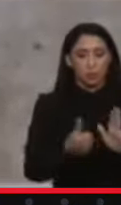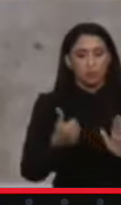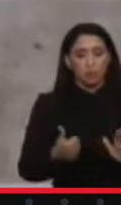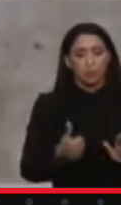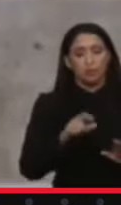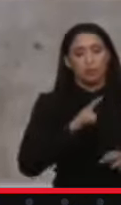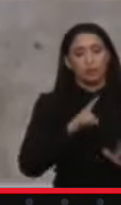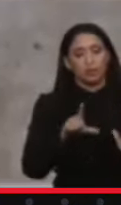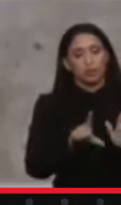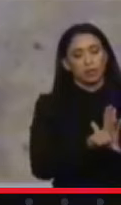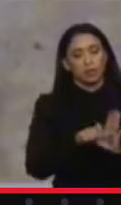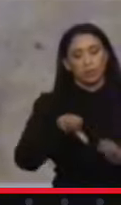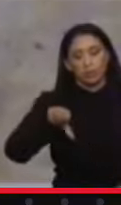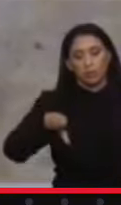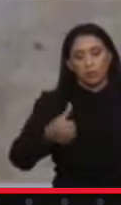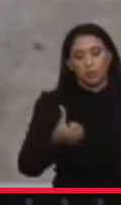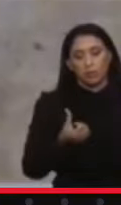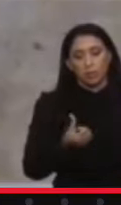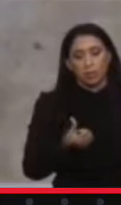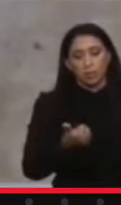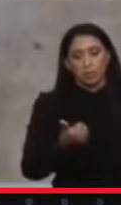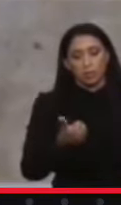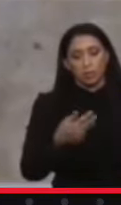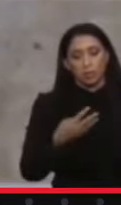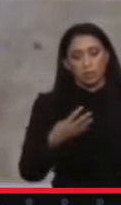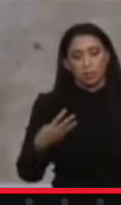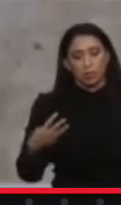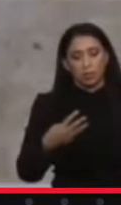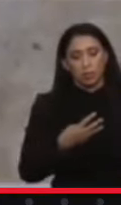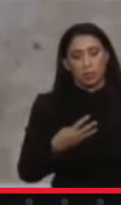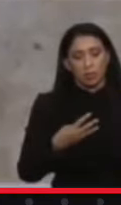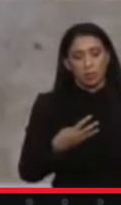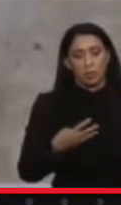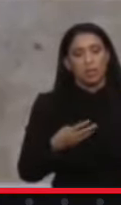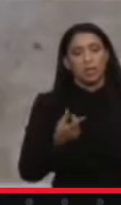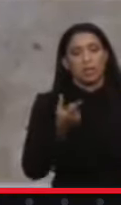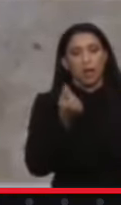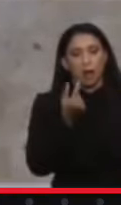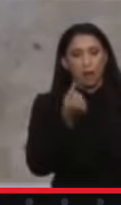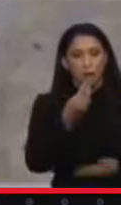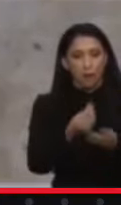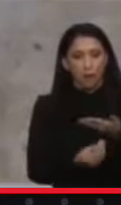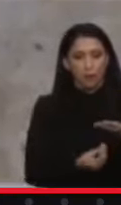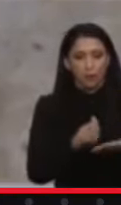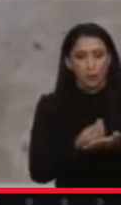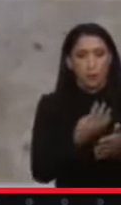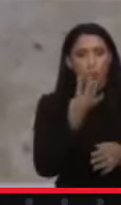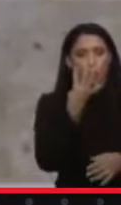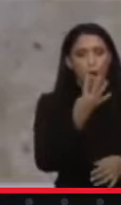Lei 9.613, de 98, que é lavagem de dinheiro, a pena de